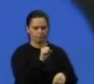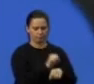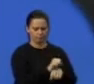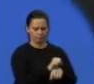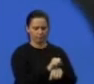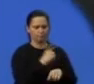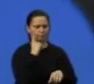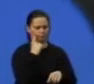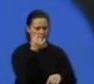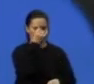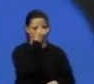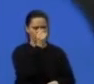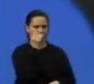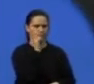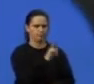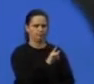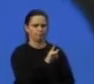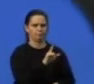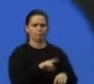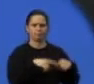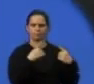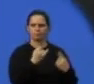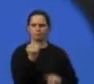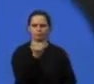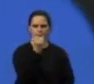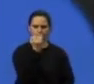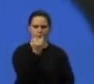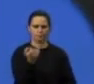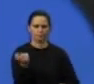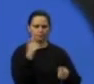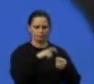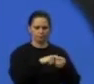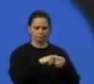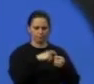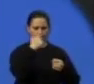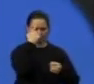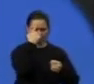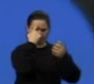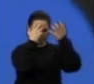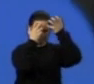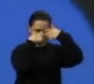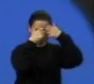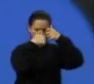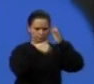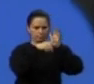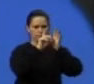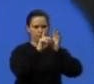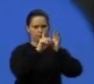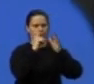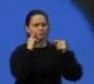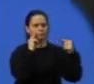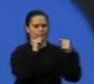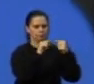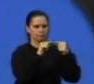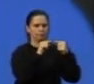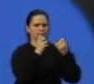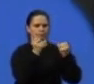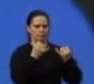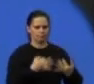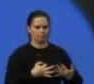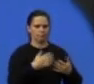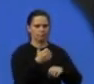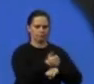de prevenção. Logo, retornamos à reflexão anterior, prezado aluno, de que